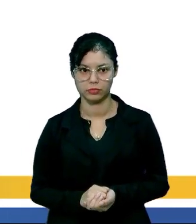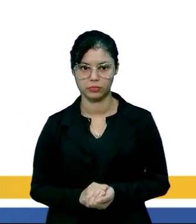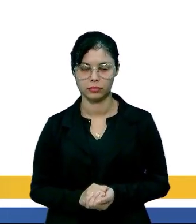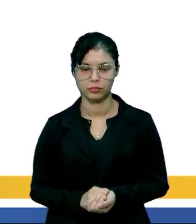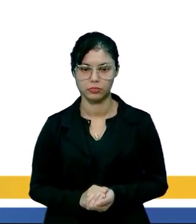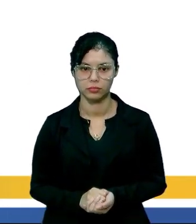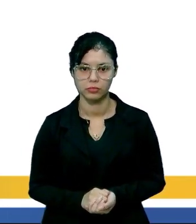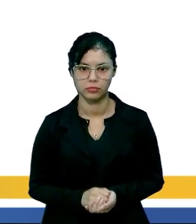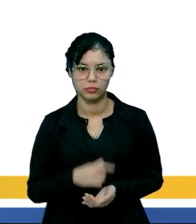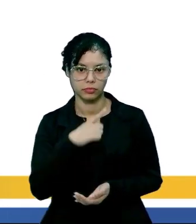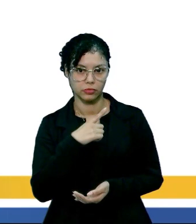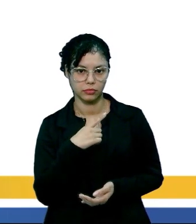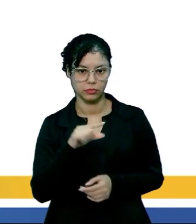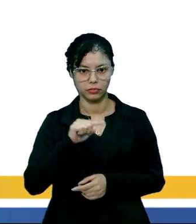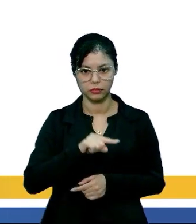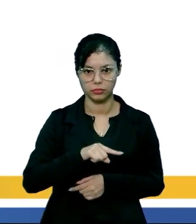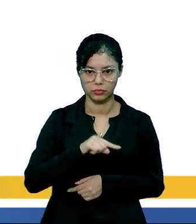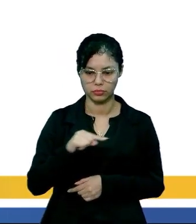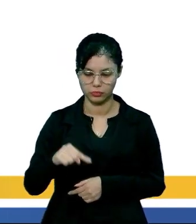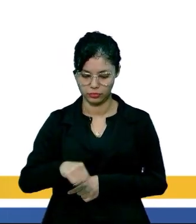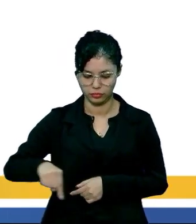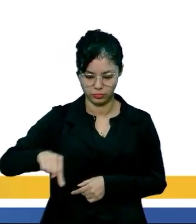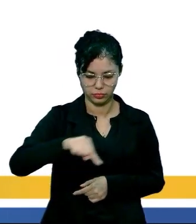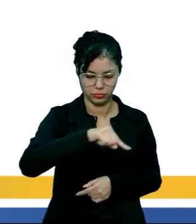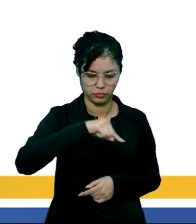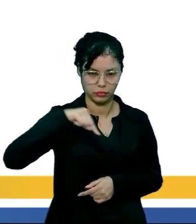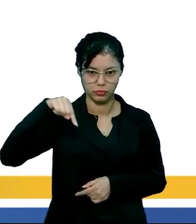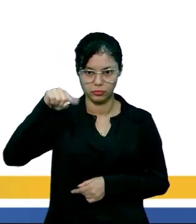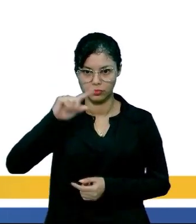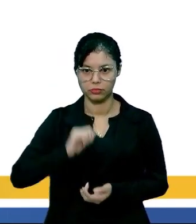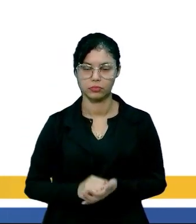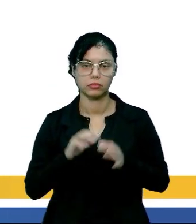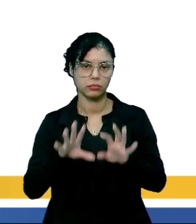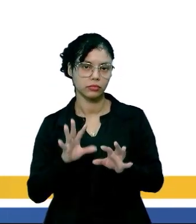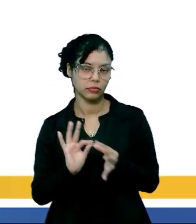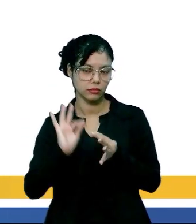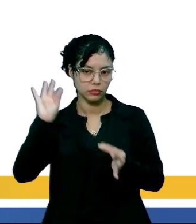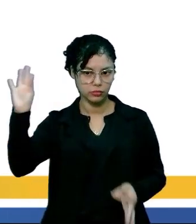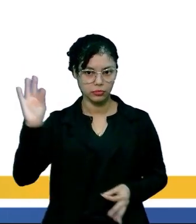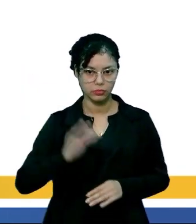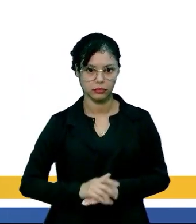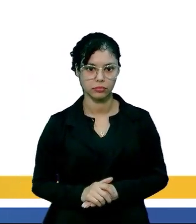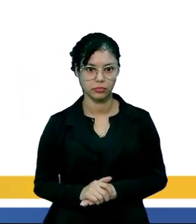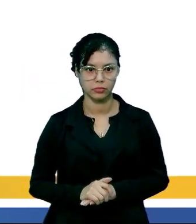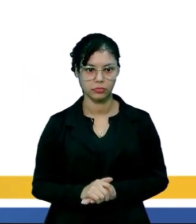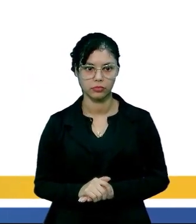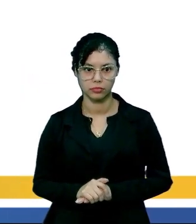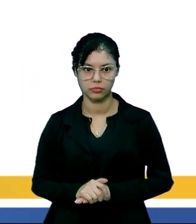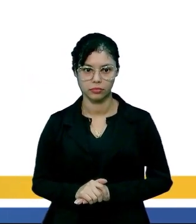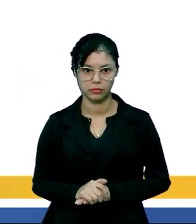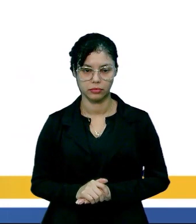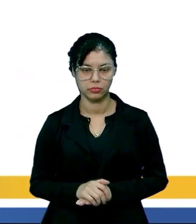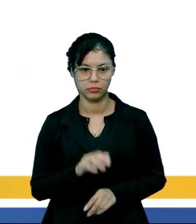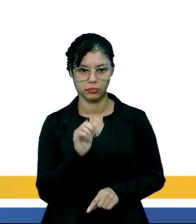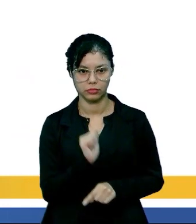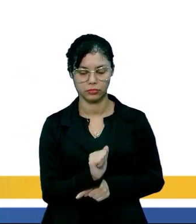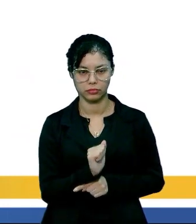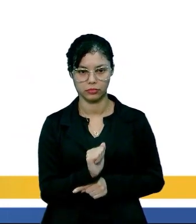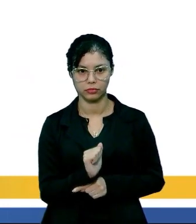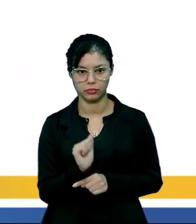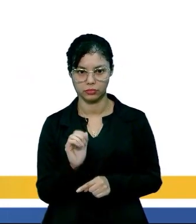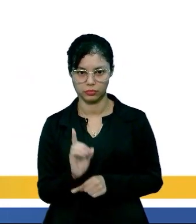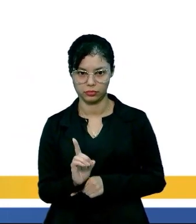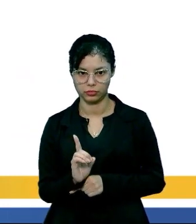planificarmos essa figura, temos uma circunferência. Assim, a distância do